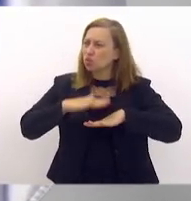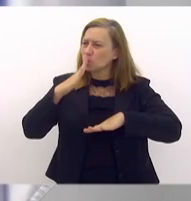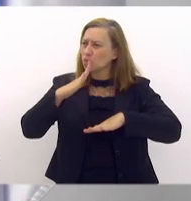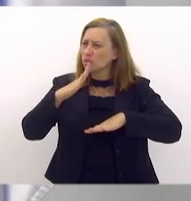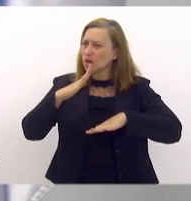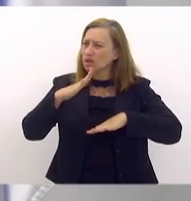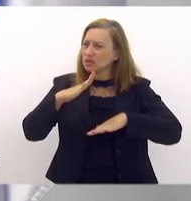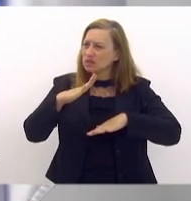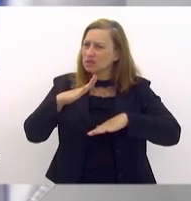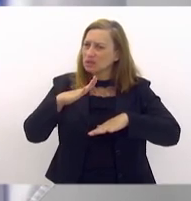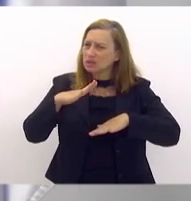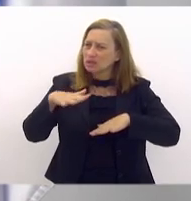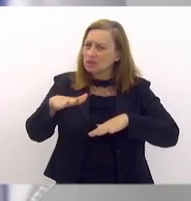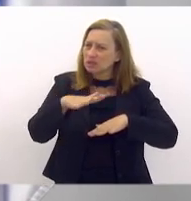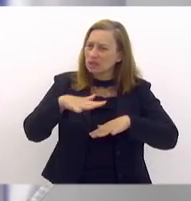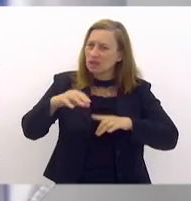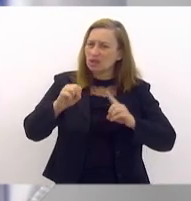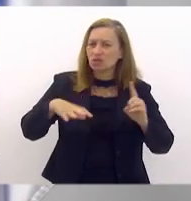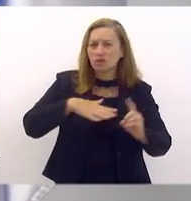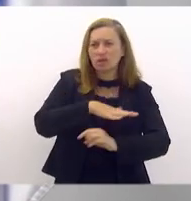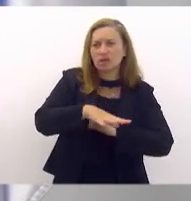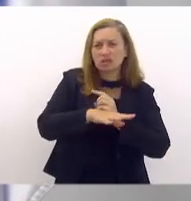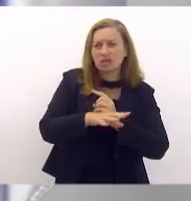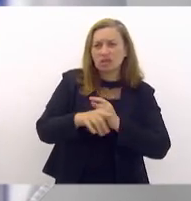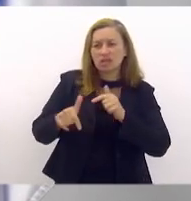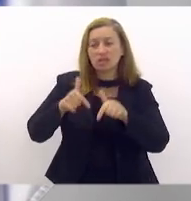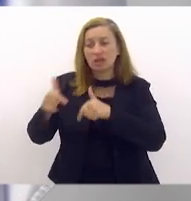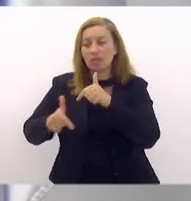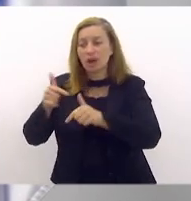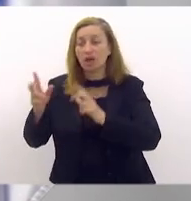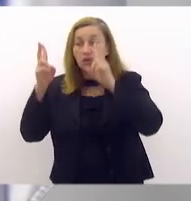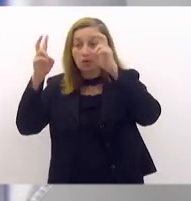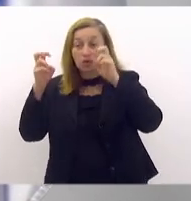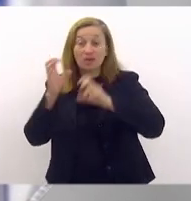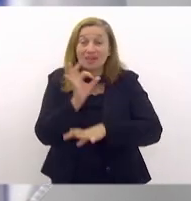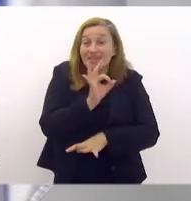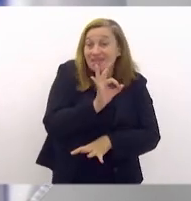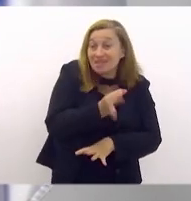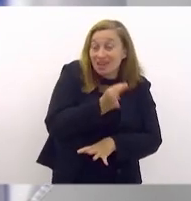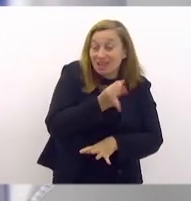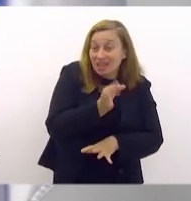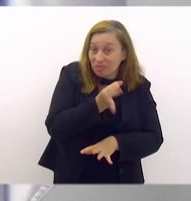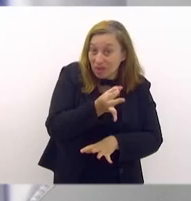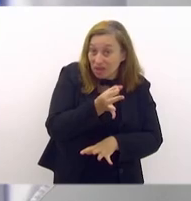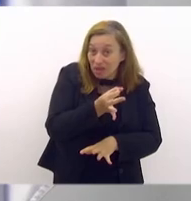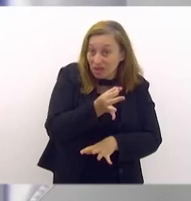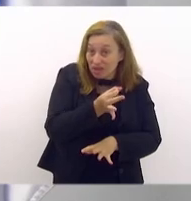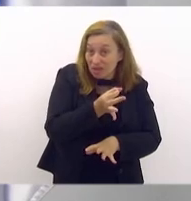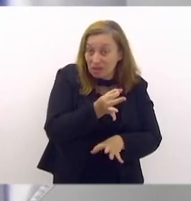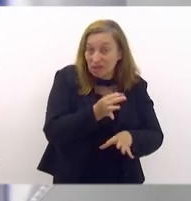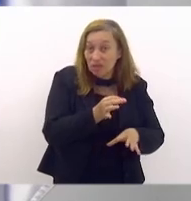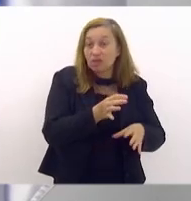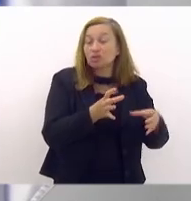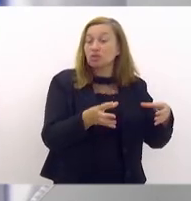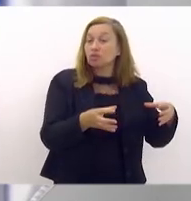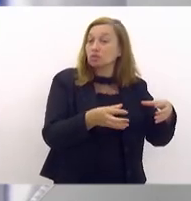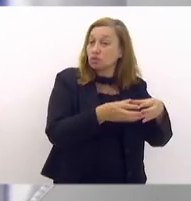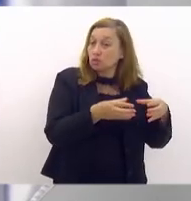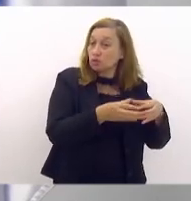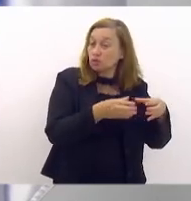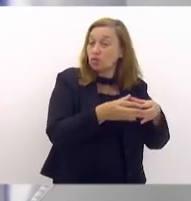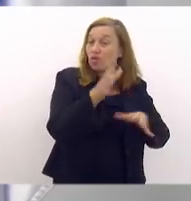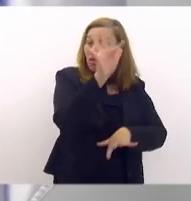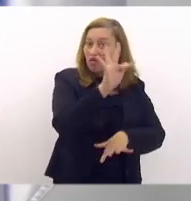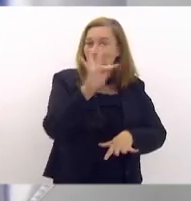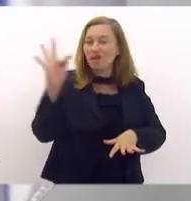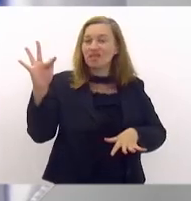nas organizações sociais que trabalham o tema do que efetivamente nos órgãos federais que fazem, de alguma maneira,